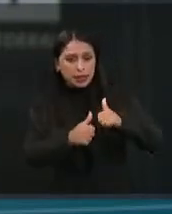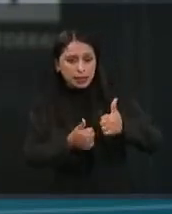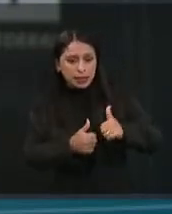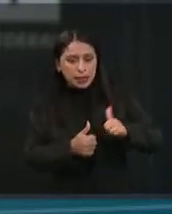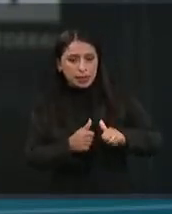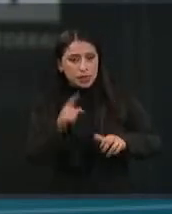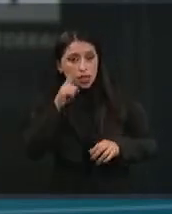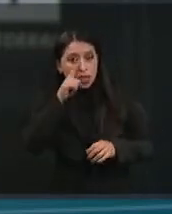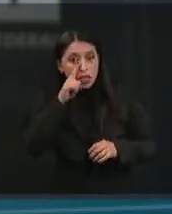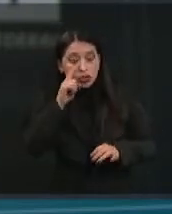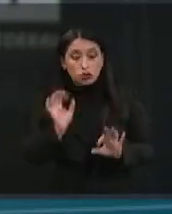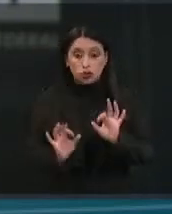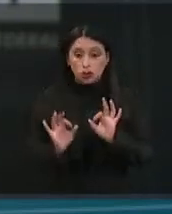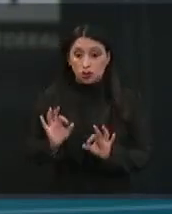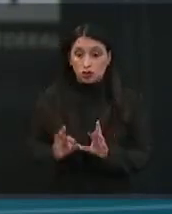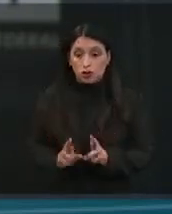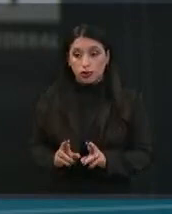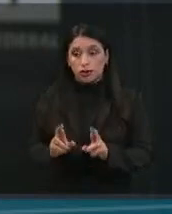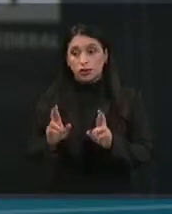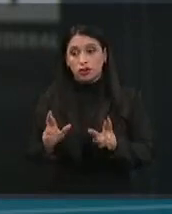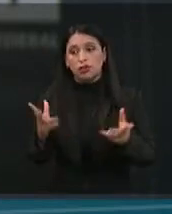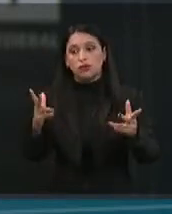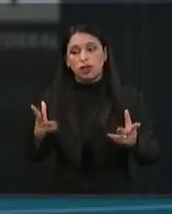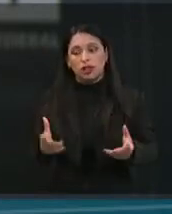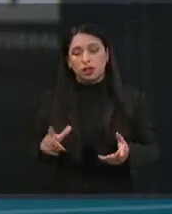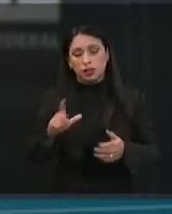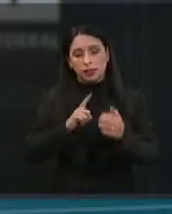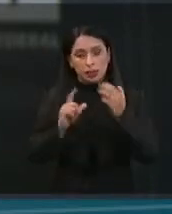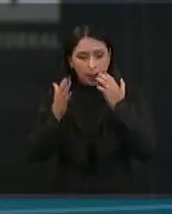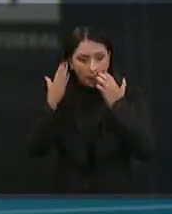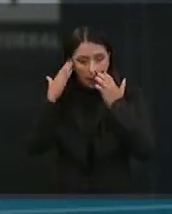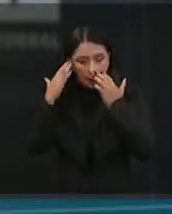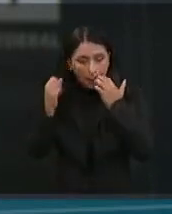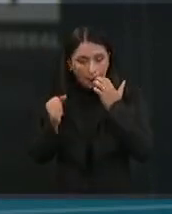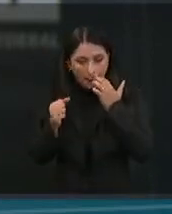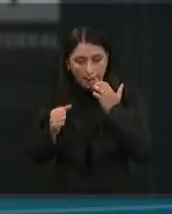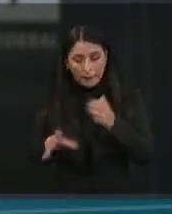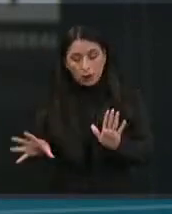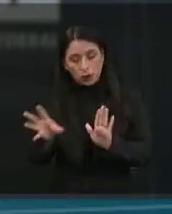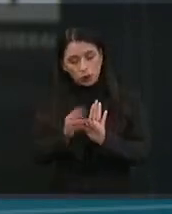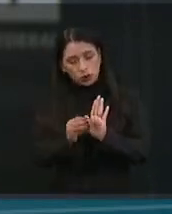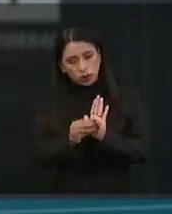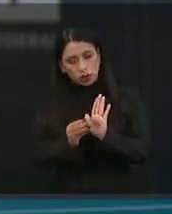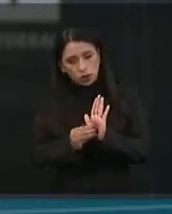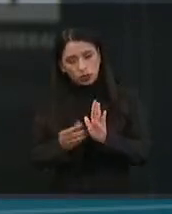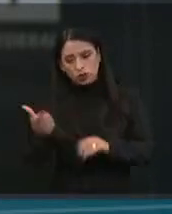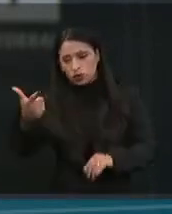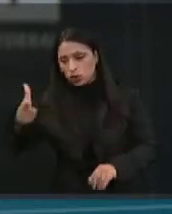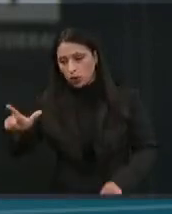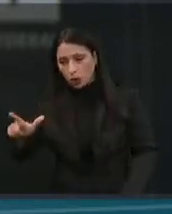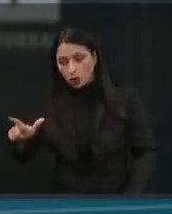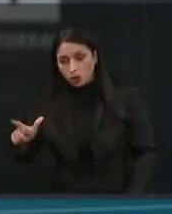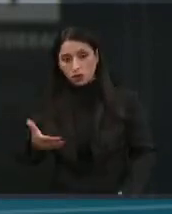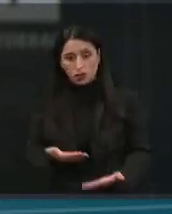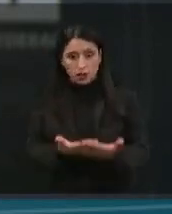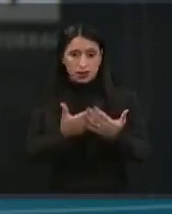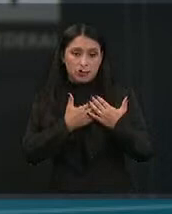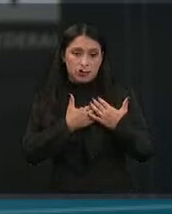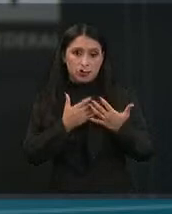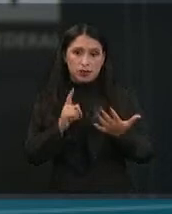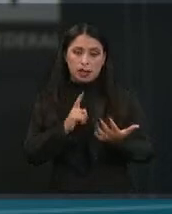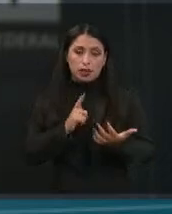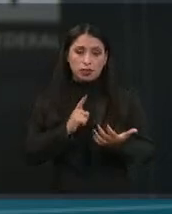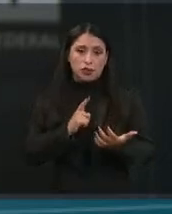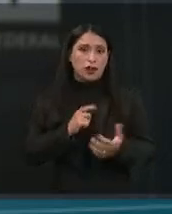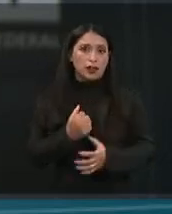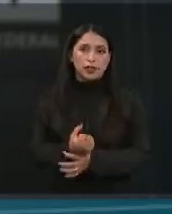se confundem. Assim, fazer o provedor responsável pelo conteúdo de terceiros não irá garantir que ele invista mais